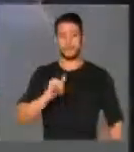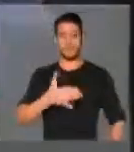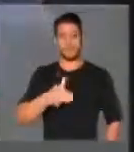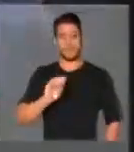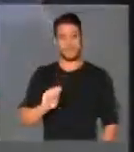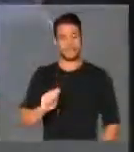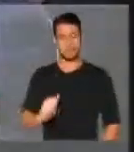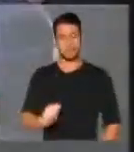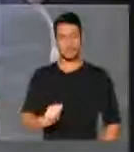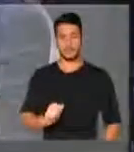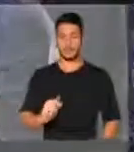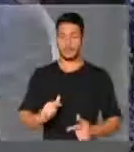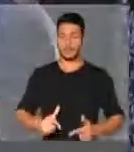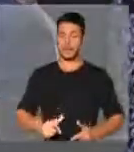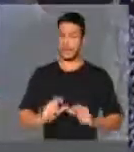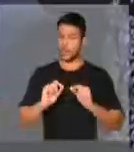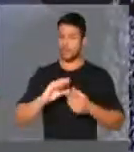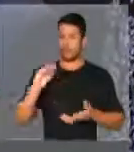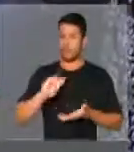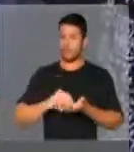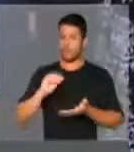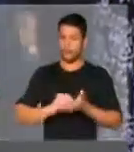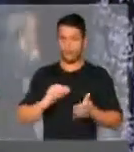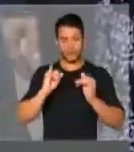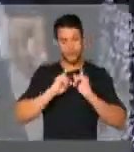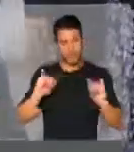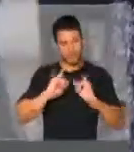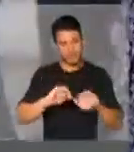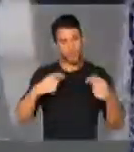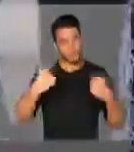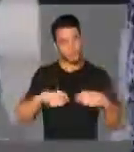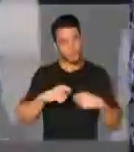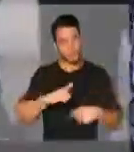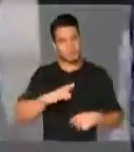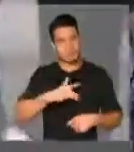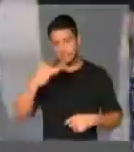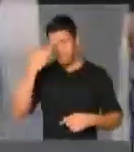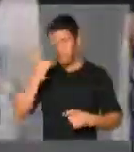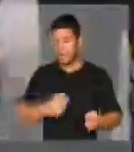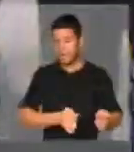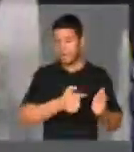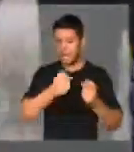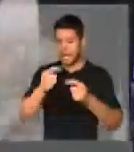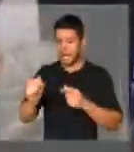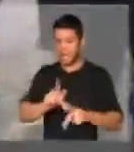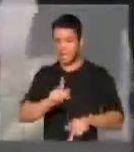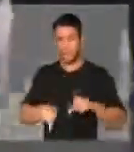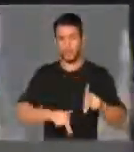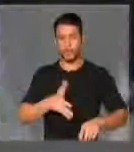Previdência. A guerra é da informação, daqueles que estão enganando o povo e querem tirar